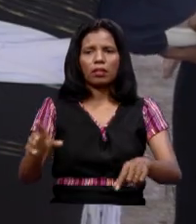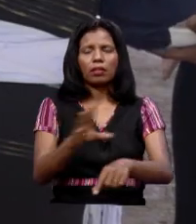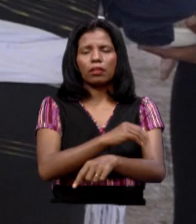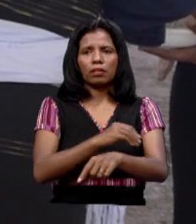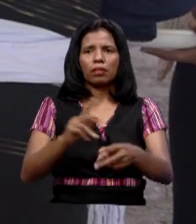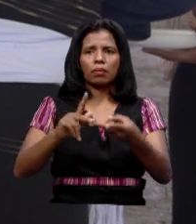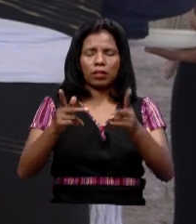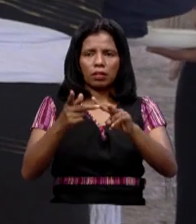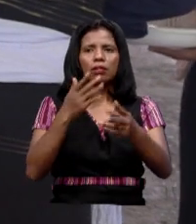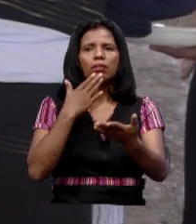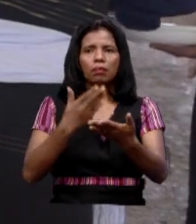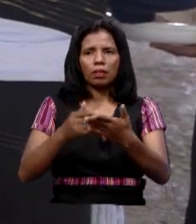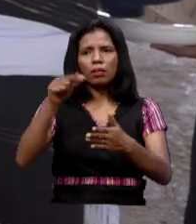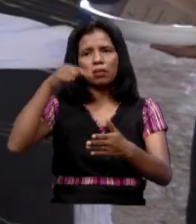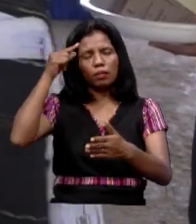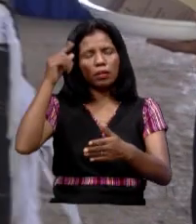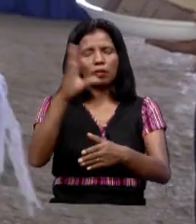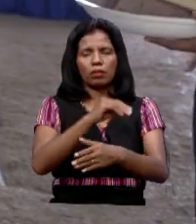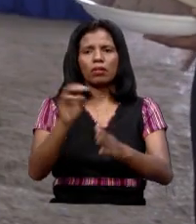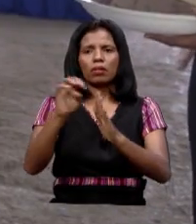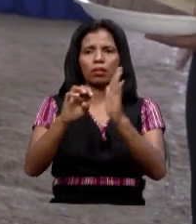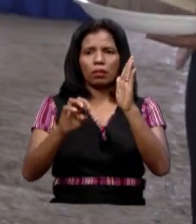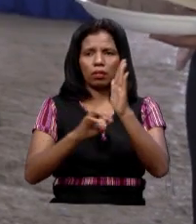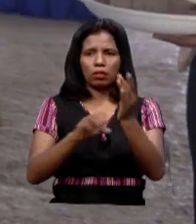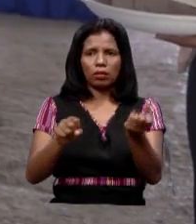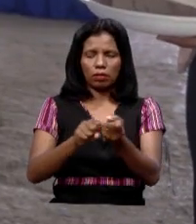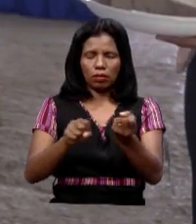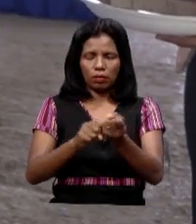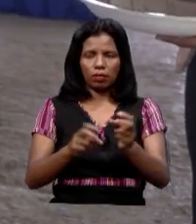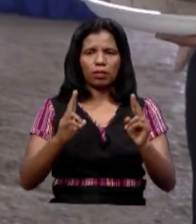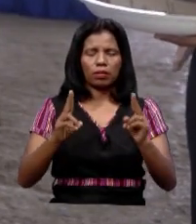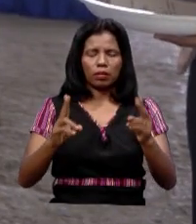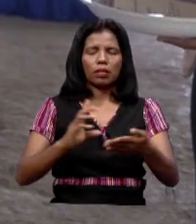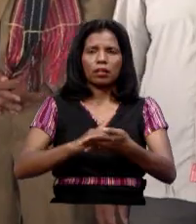parceiro nebedia para o governo no Estado, a contribuir a acelerar o